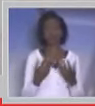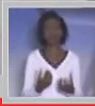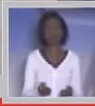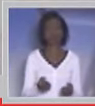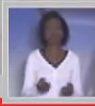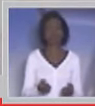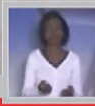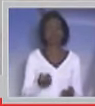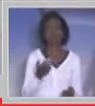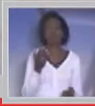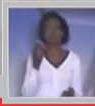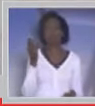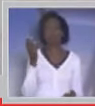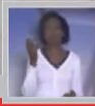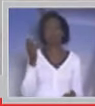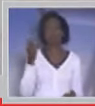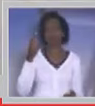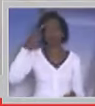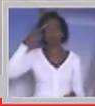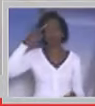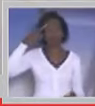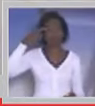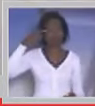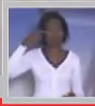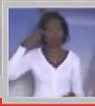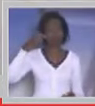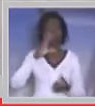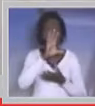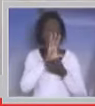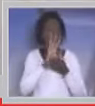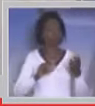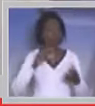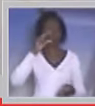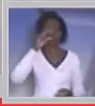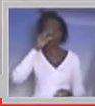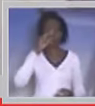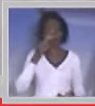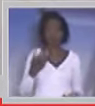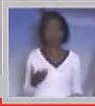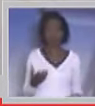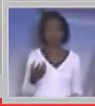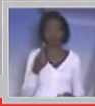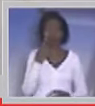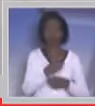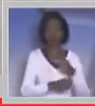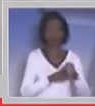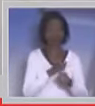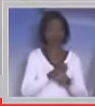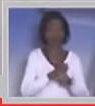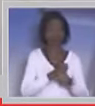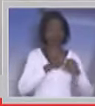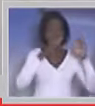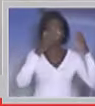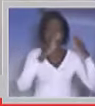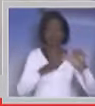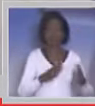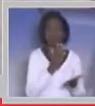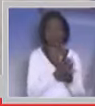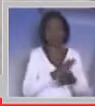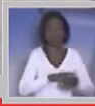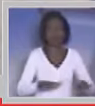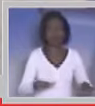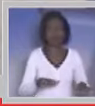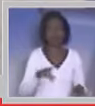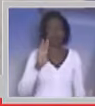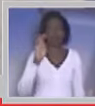ele Faça o mesmo que fez o Geraldo Alckmin Geraldo Alckmin é um ano atrás acabou com a Banda Sinfônica do estado que